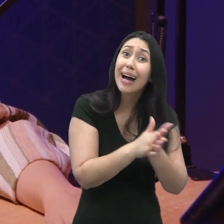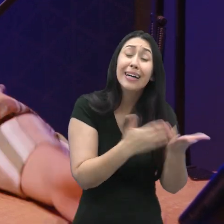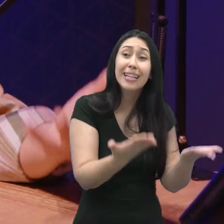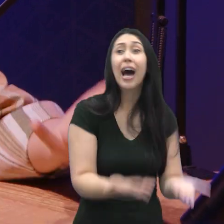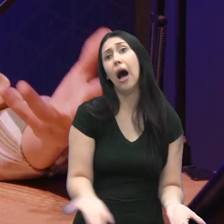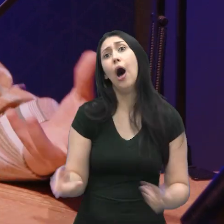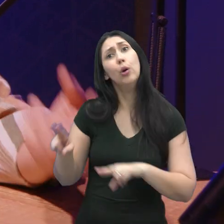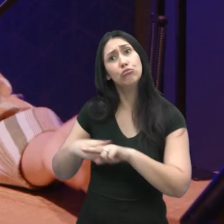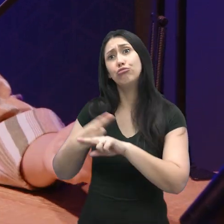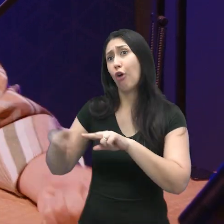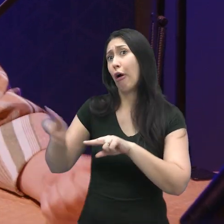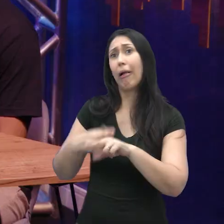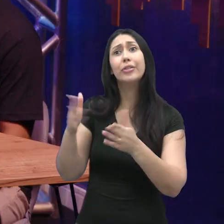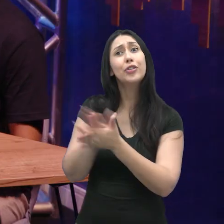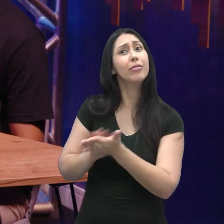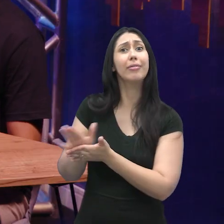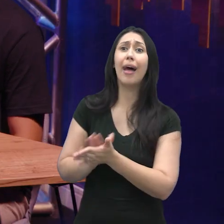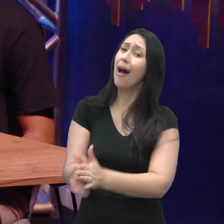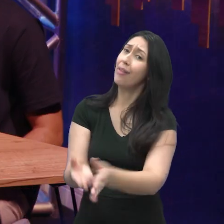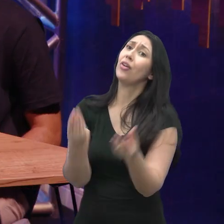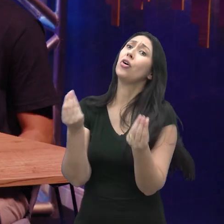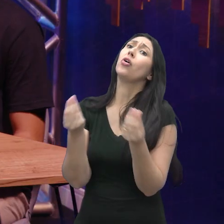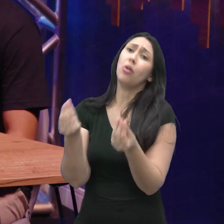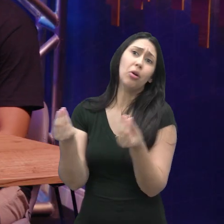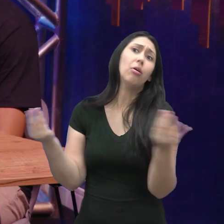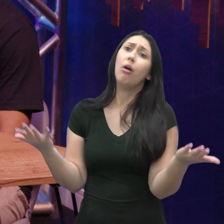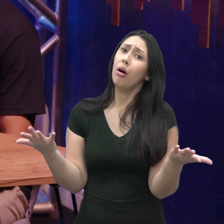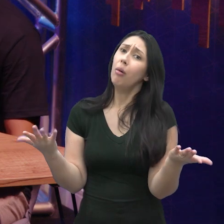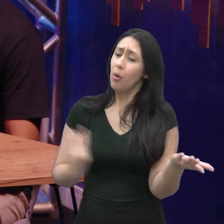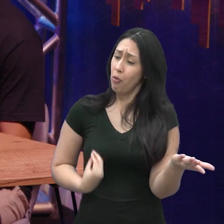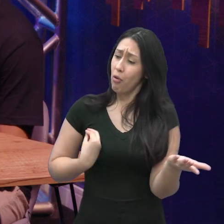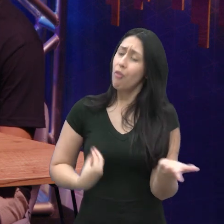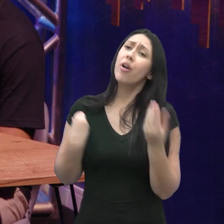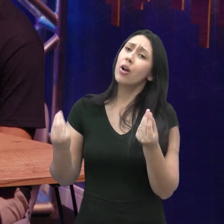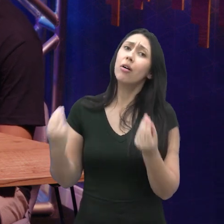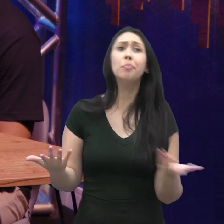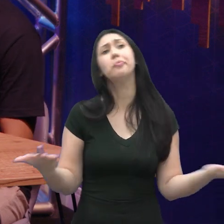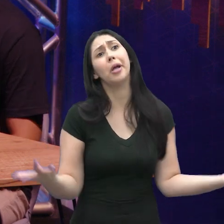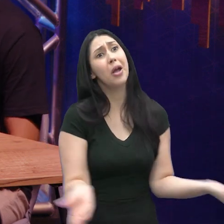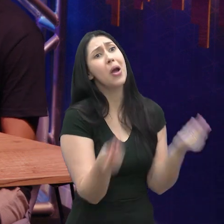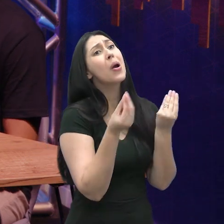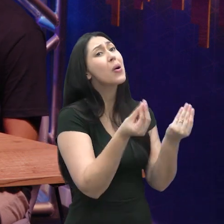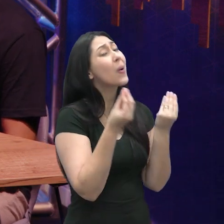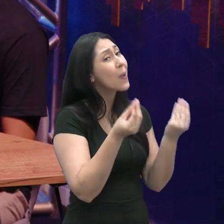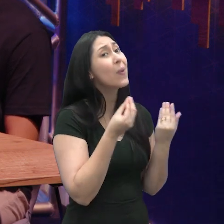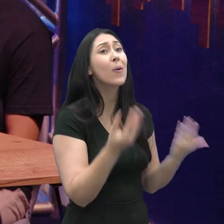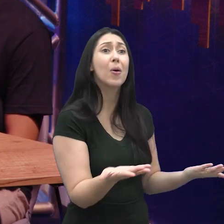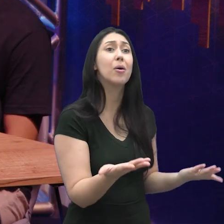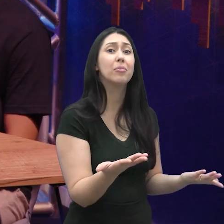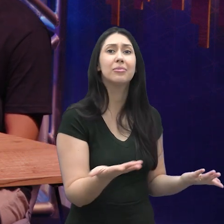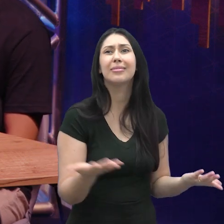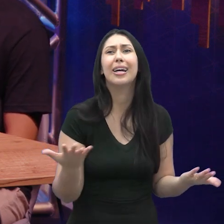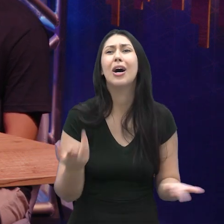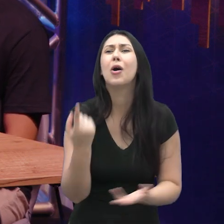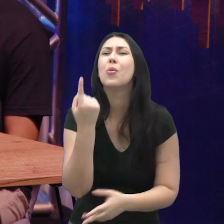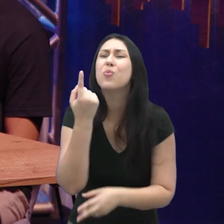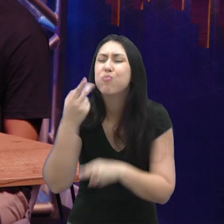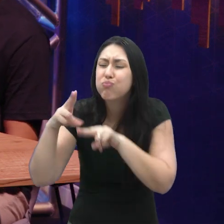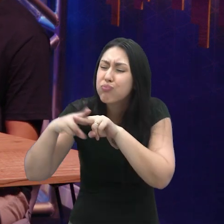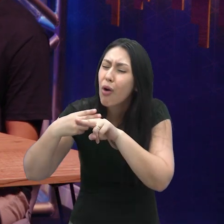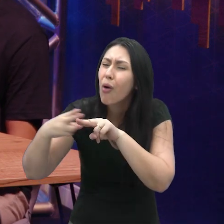não... Pô, um Que chocolate, vida é cara. essa, Não, sabe? que vida é essa? Não dá não. Que show da Xuxa é esse, Não, né? putz,